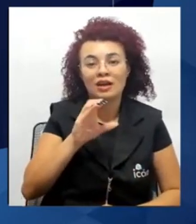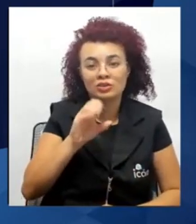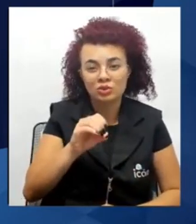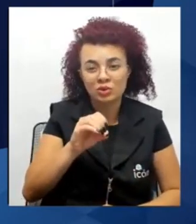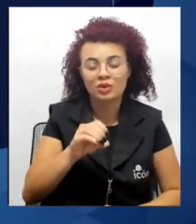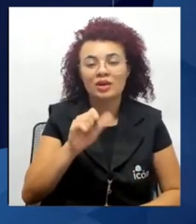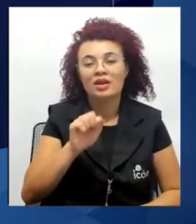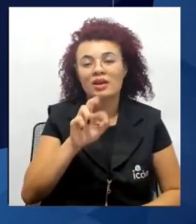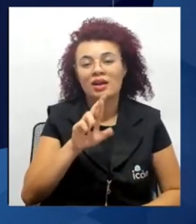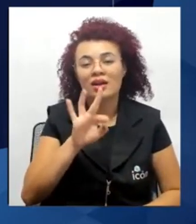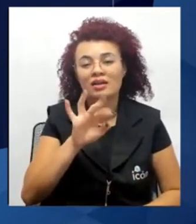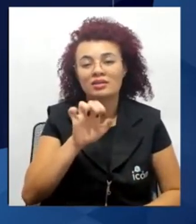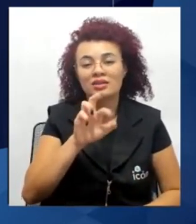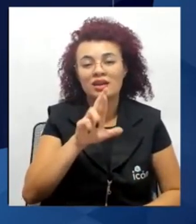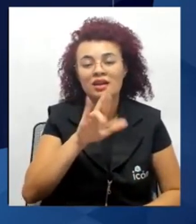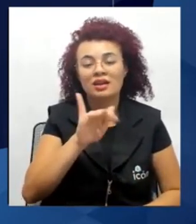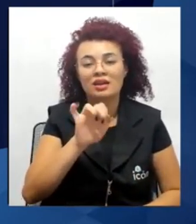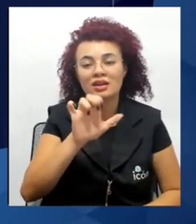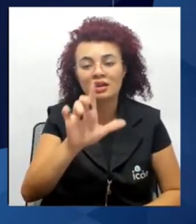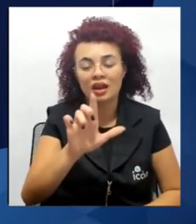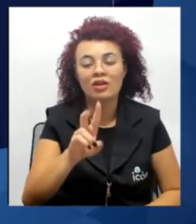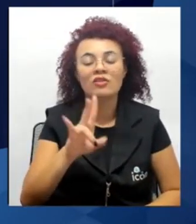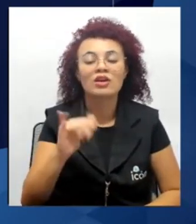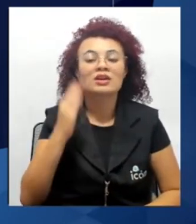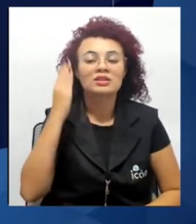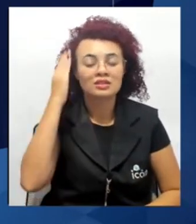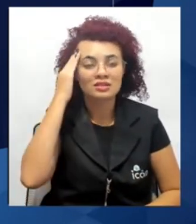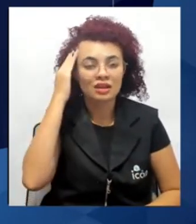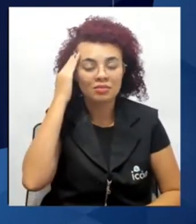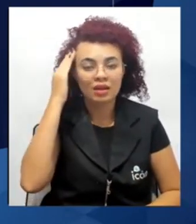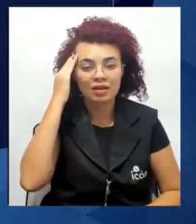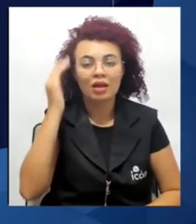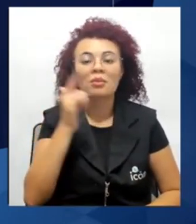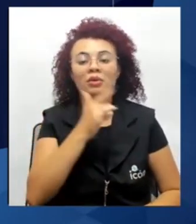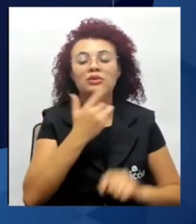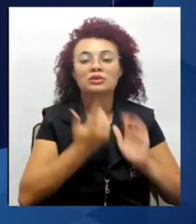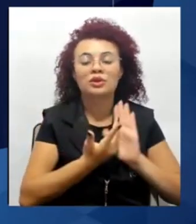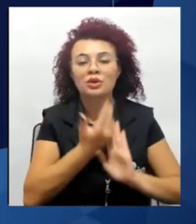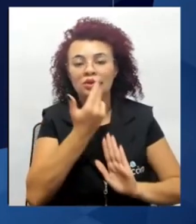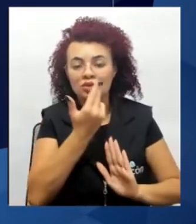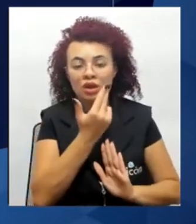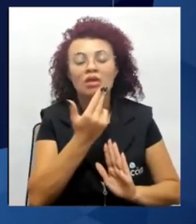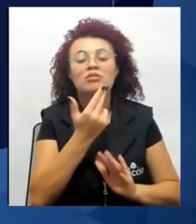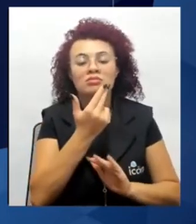medida mandatória do débito cardíaco e da pressão de oclusão do capilar pulmonar.